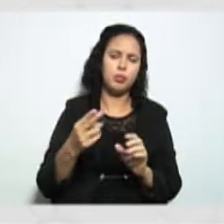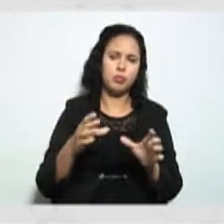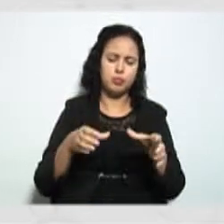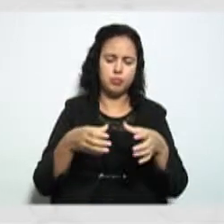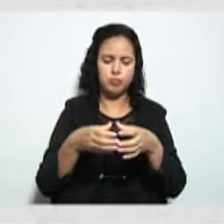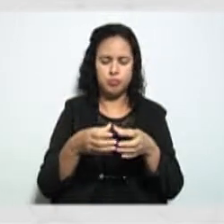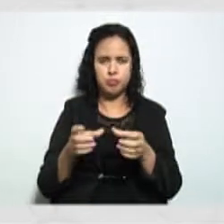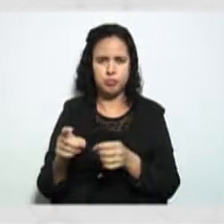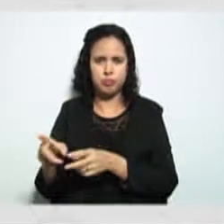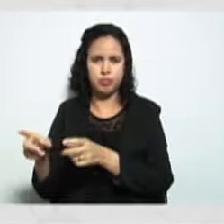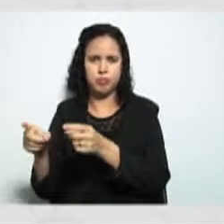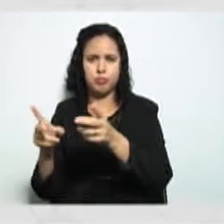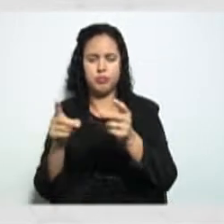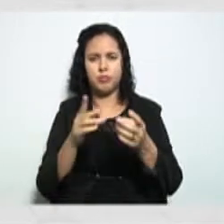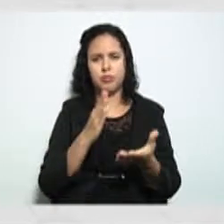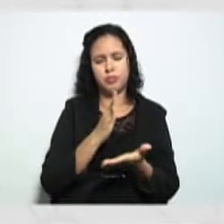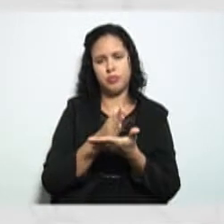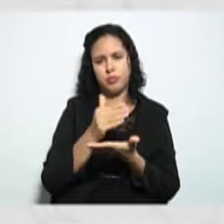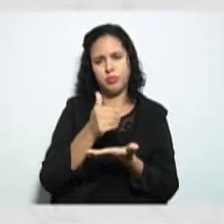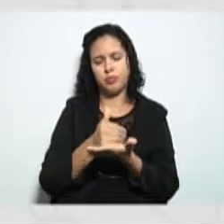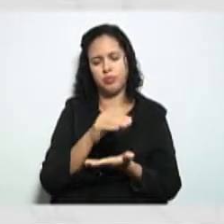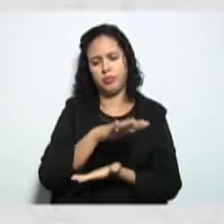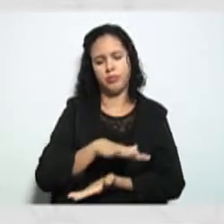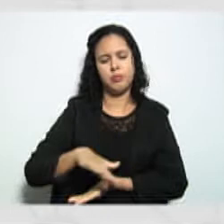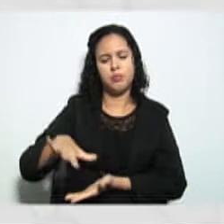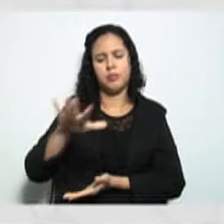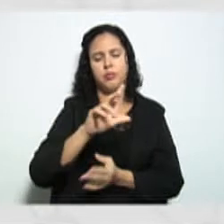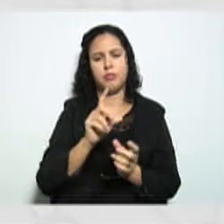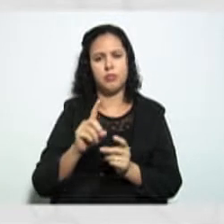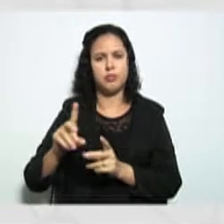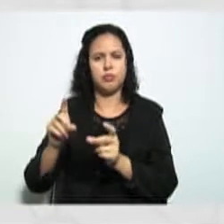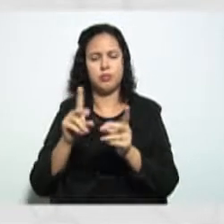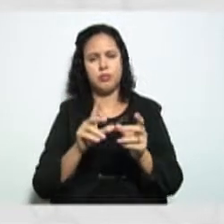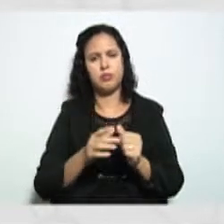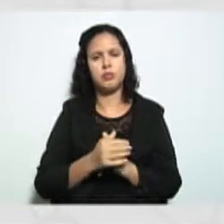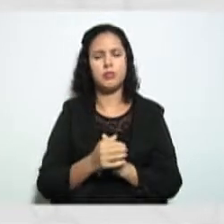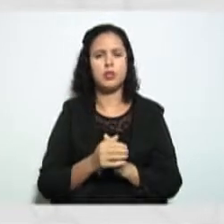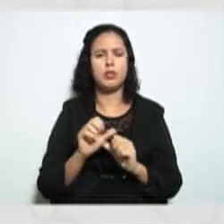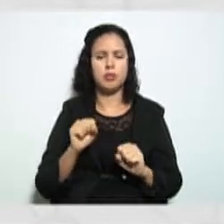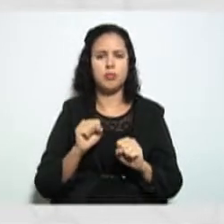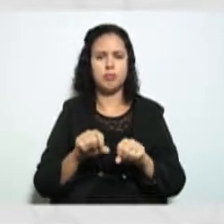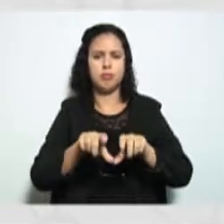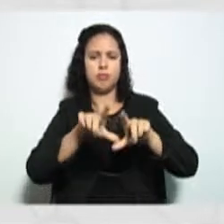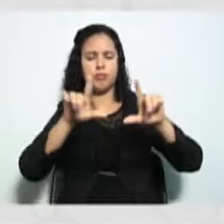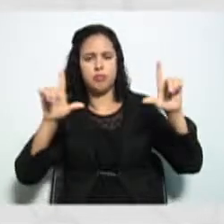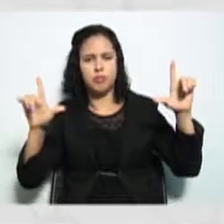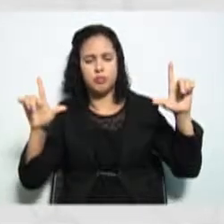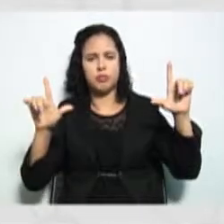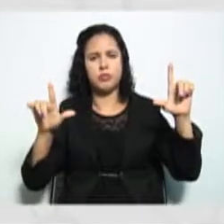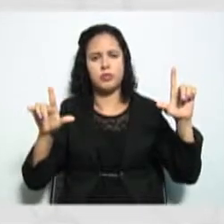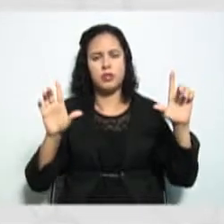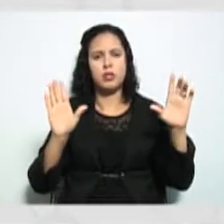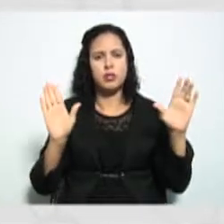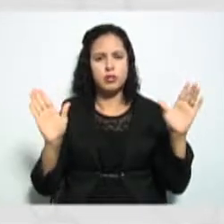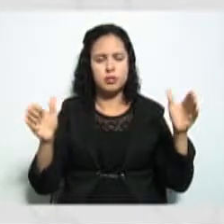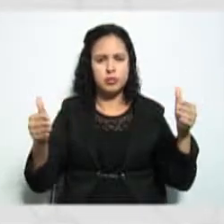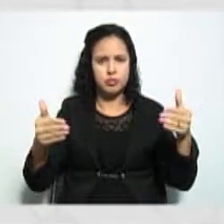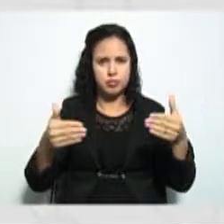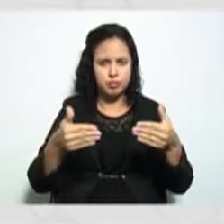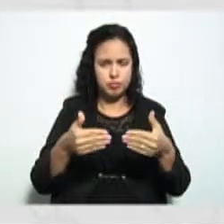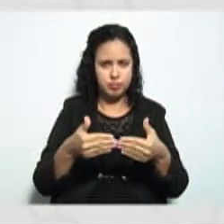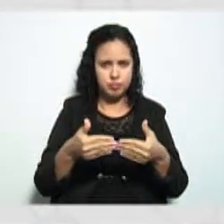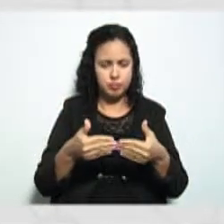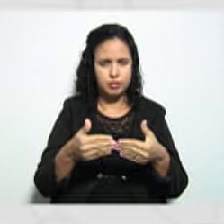que dividem o mesmo espaço de comercialização. Podem ser fachadas, podem ser cooperativas fechadas ou